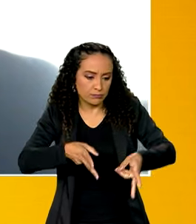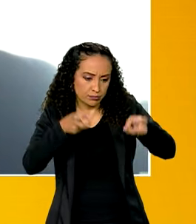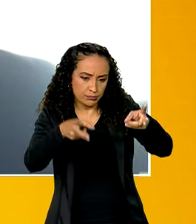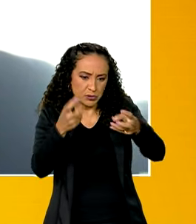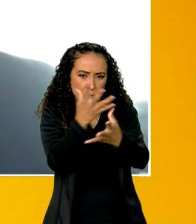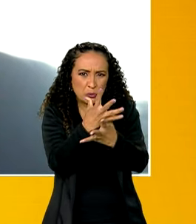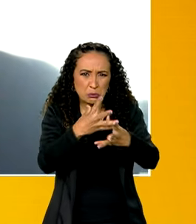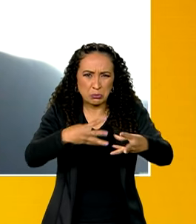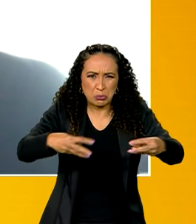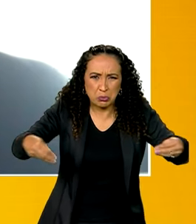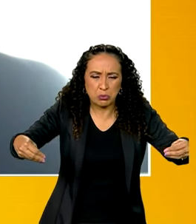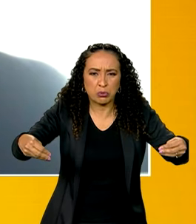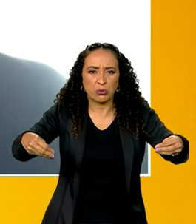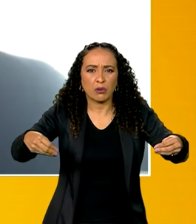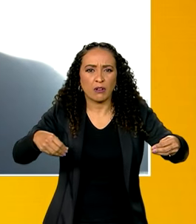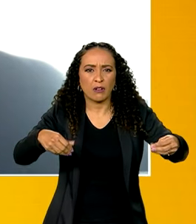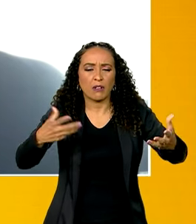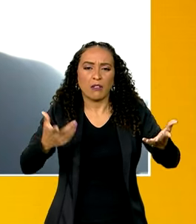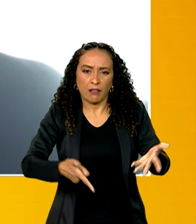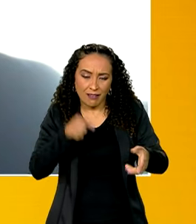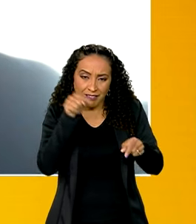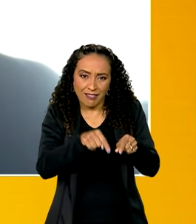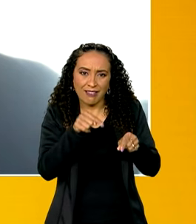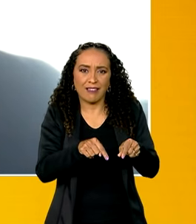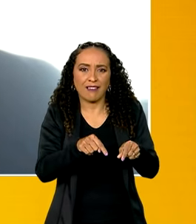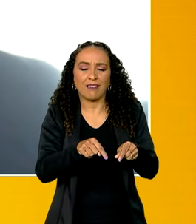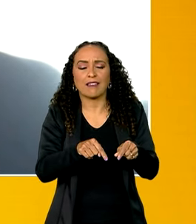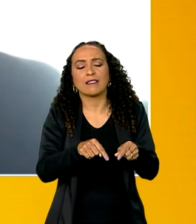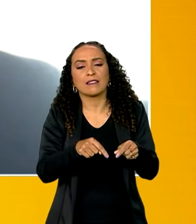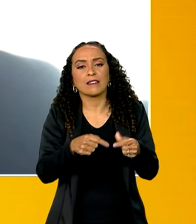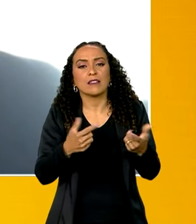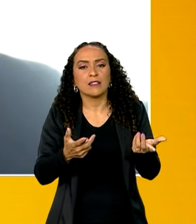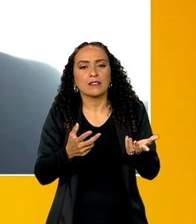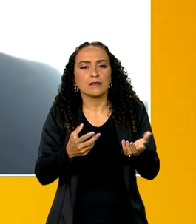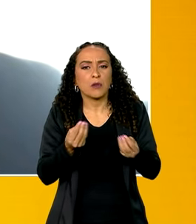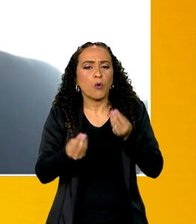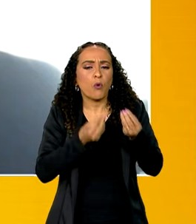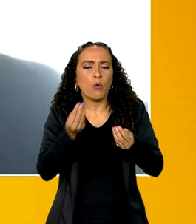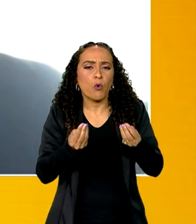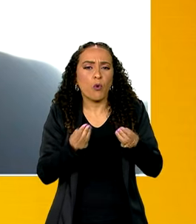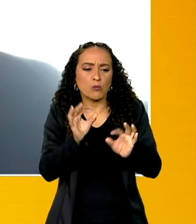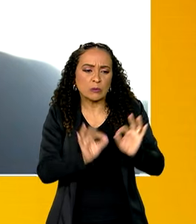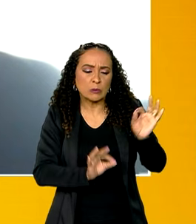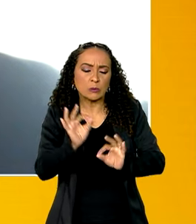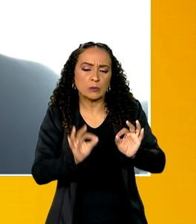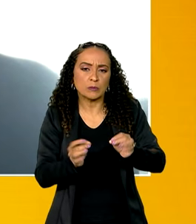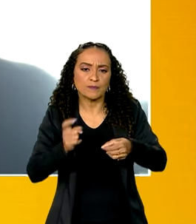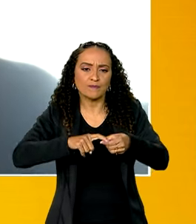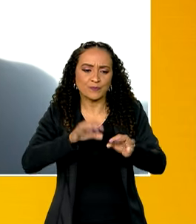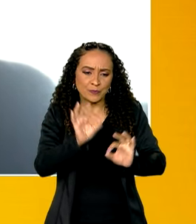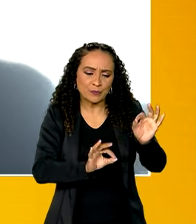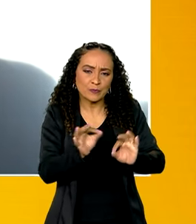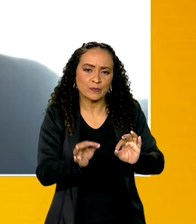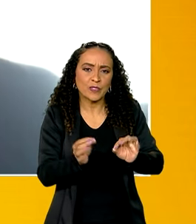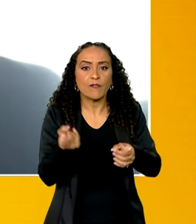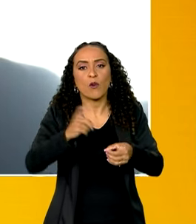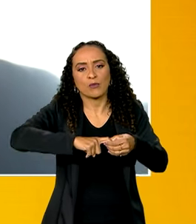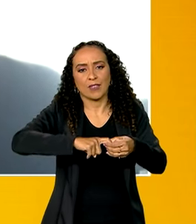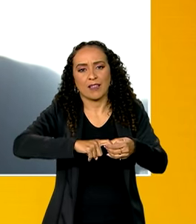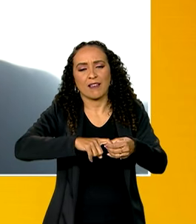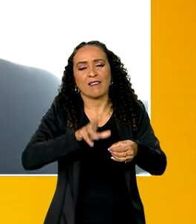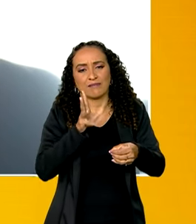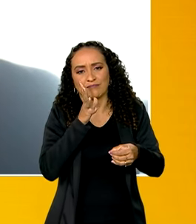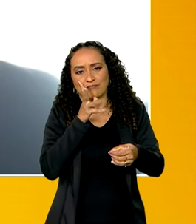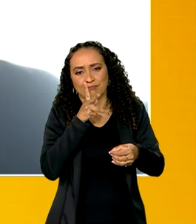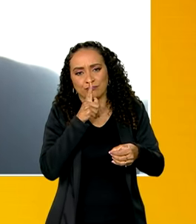né, a cicatriz, como se chama, as cicatrizes que estão ficando, para ver um processo de recuperação delas, que não vai ser uma coisa rápida, porque